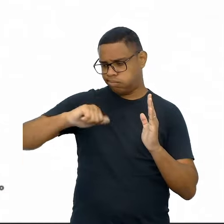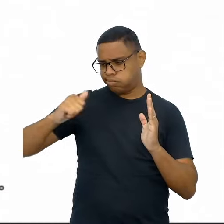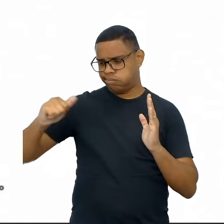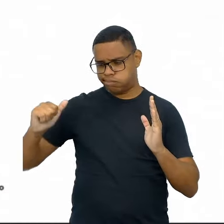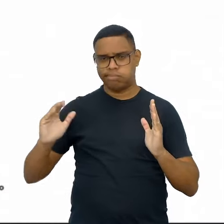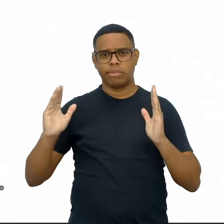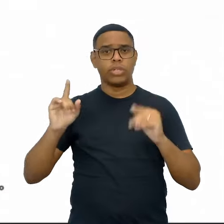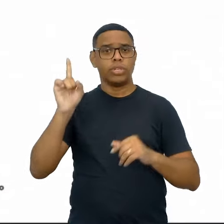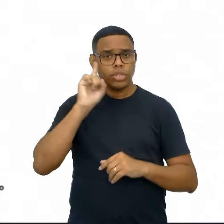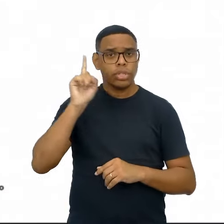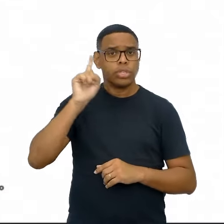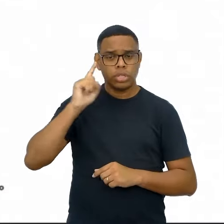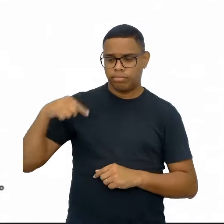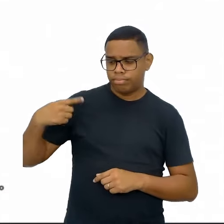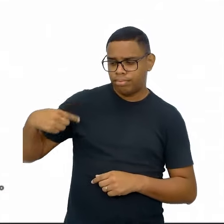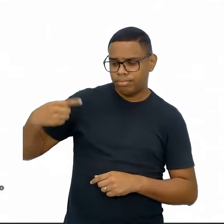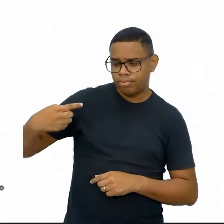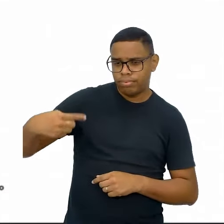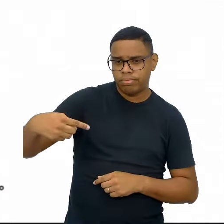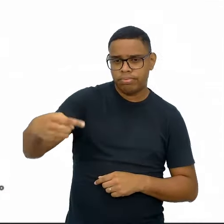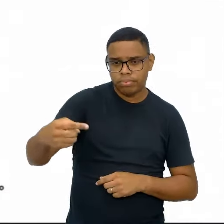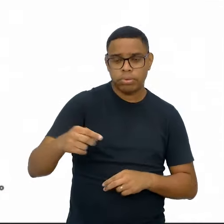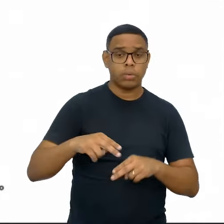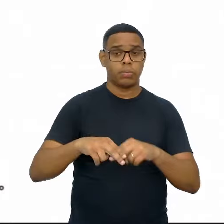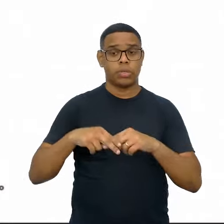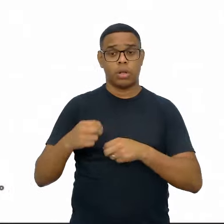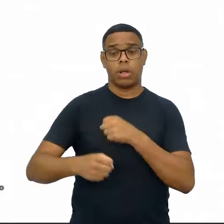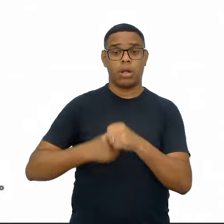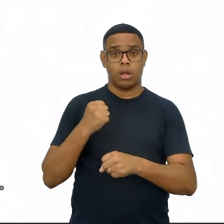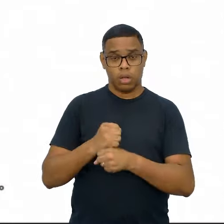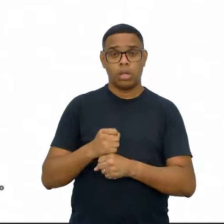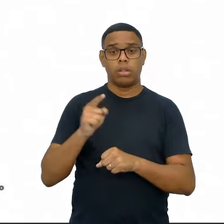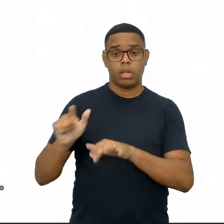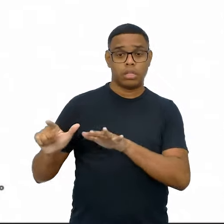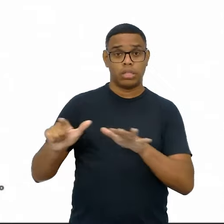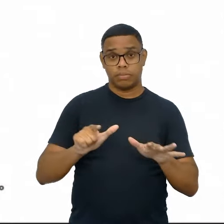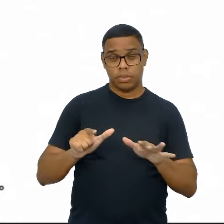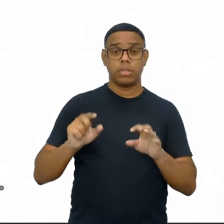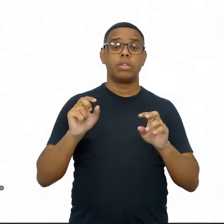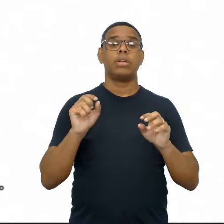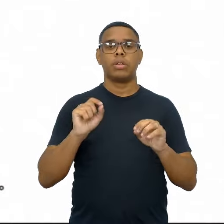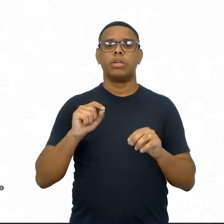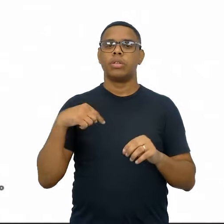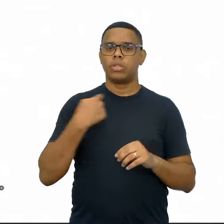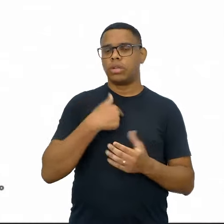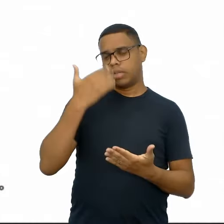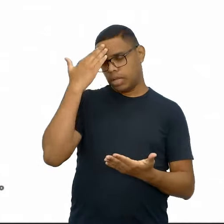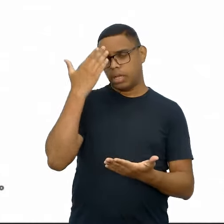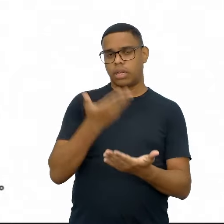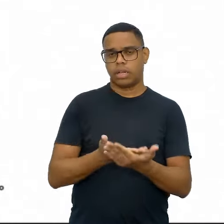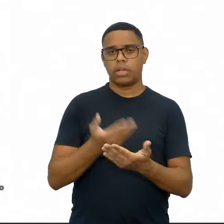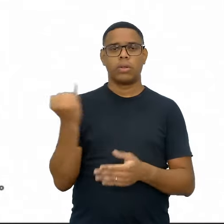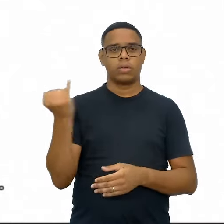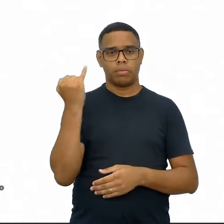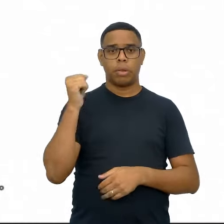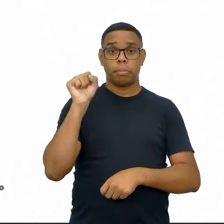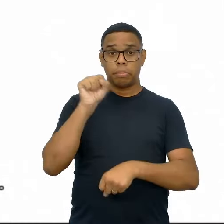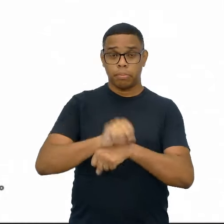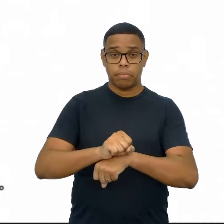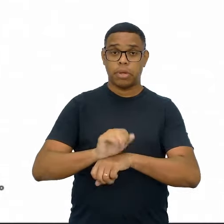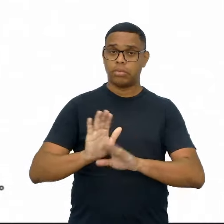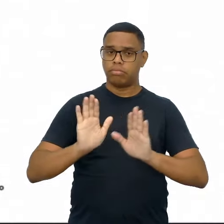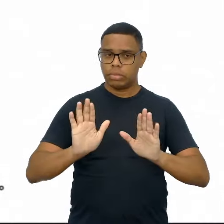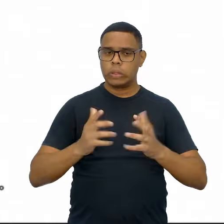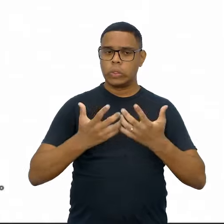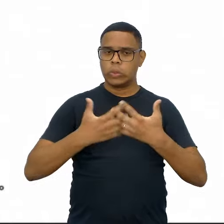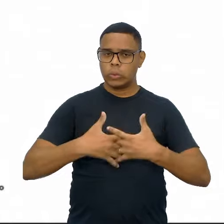acontece diariamente, né, então, para esse período do ano, né, que é a Semana da SEI, nós acreditamos que é importante, né, a gente parar